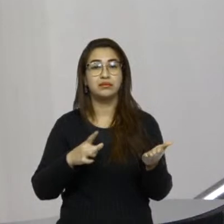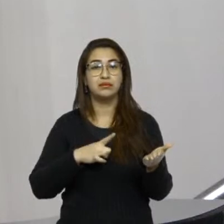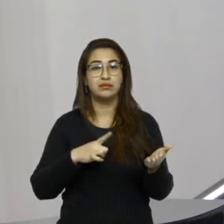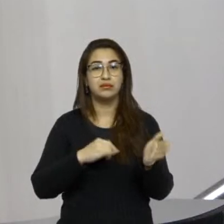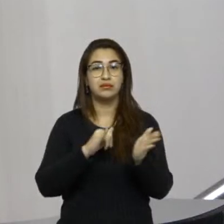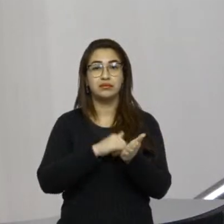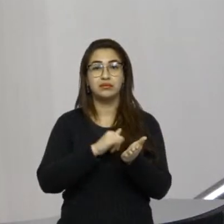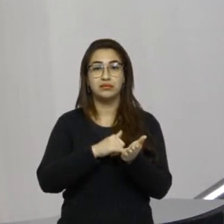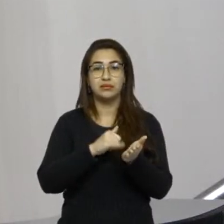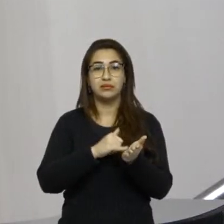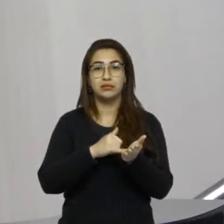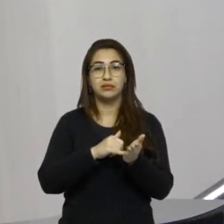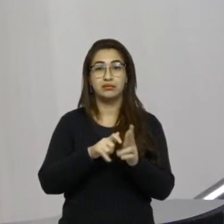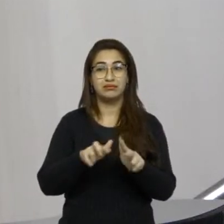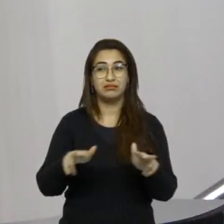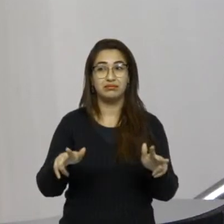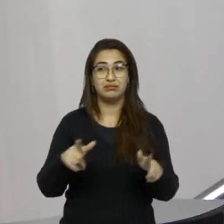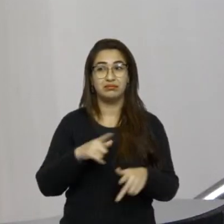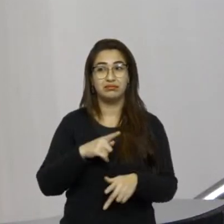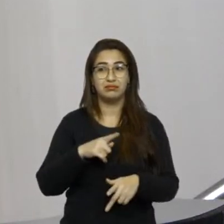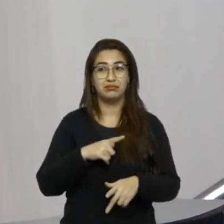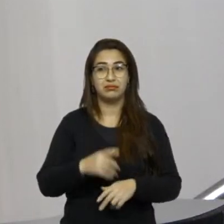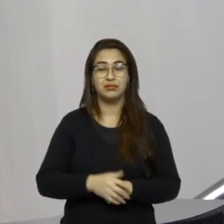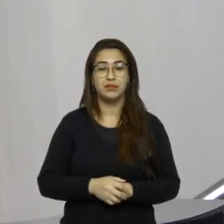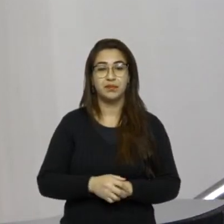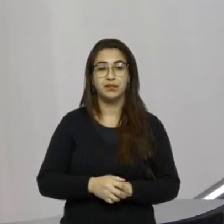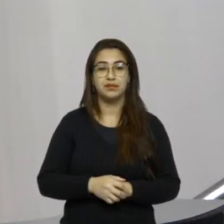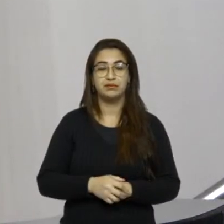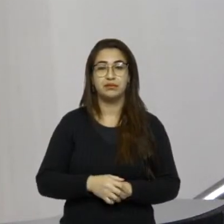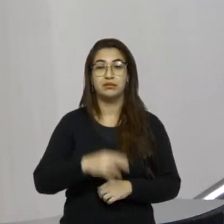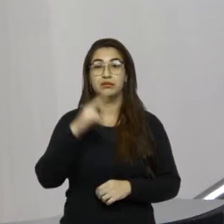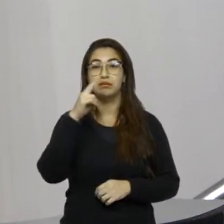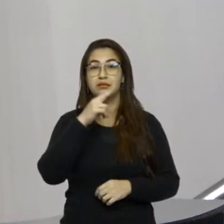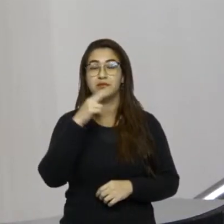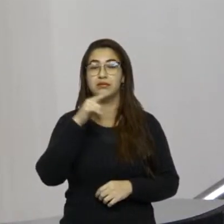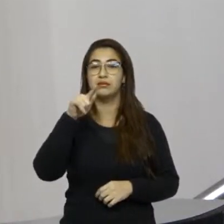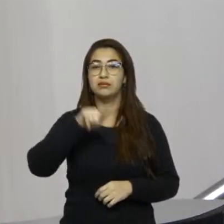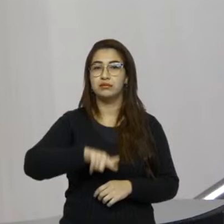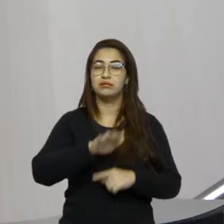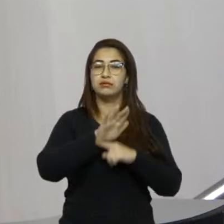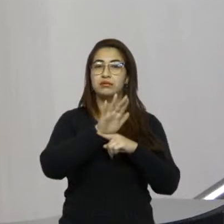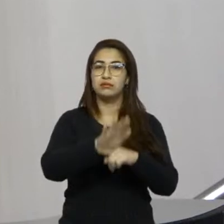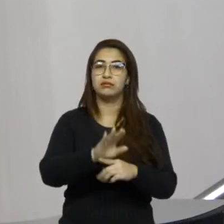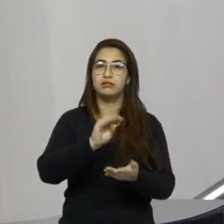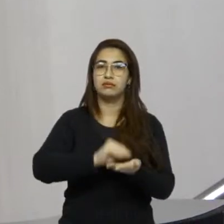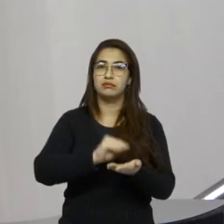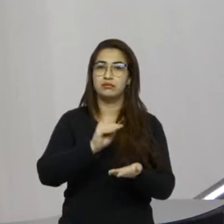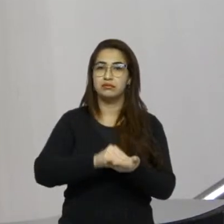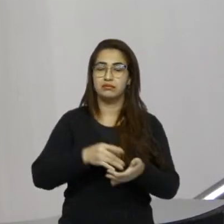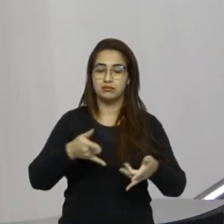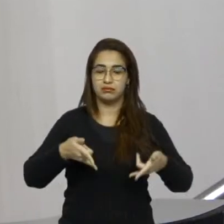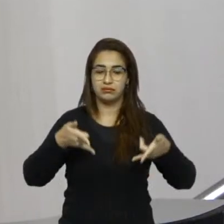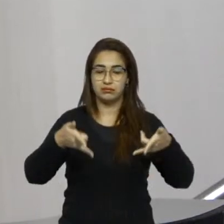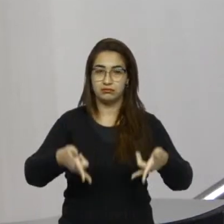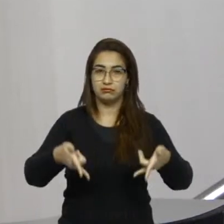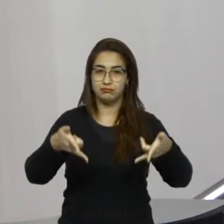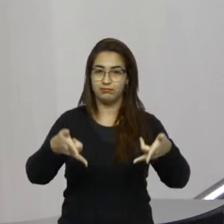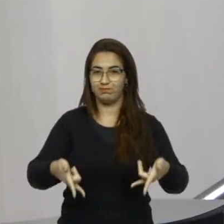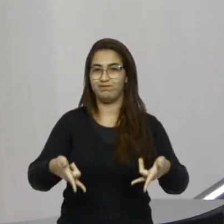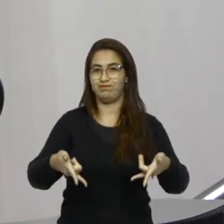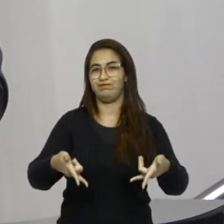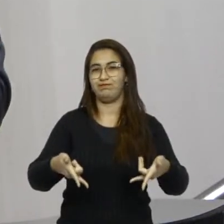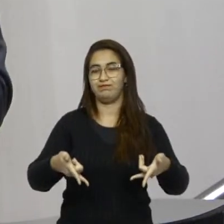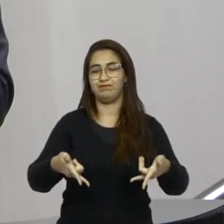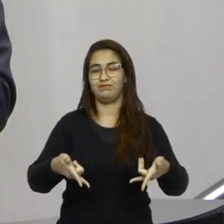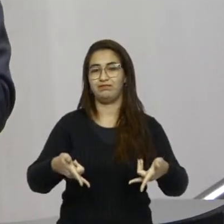impostos, há tempo já. Quero trazer a necessidade urgente do Estado ajudar no problema da falta de leitos de UTI neonatal no Hospital Santo